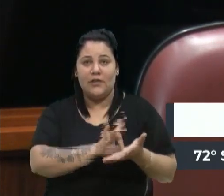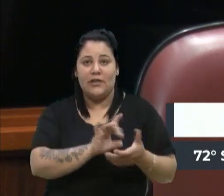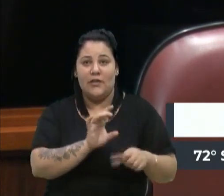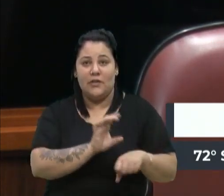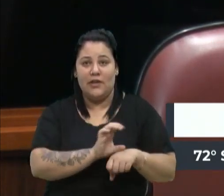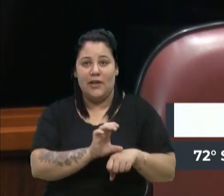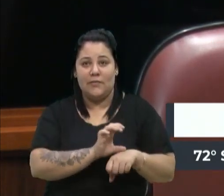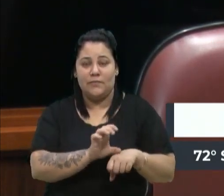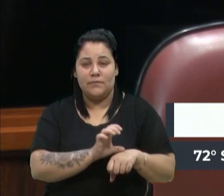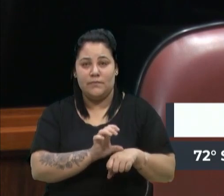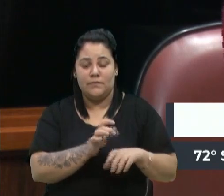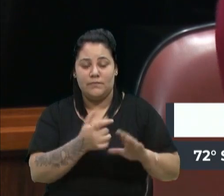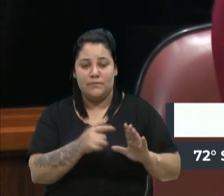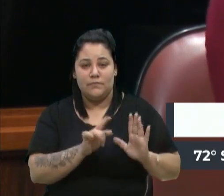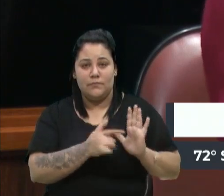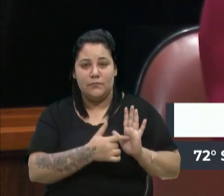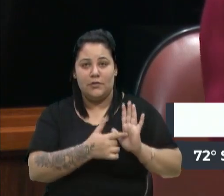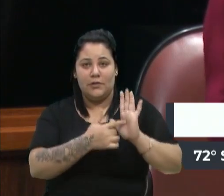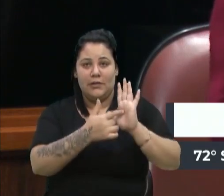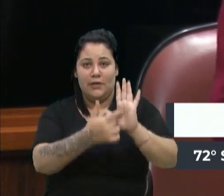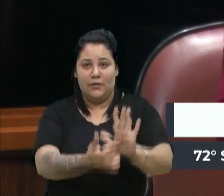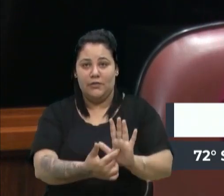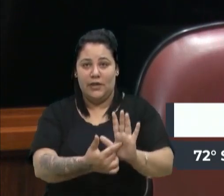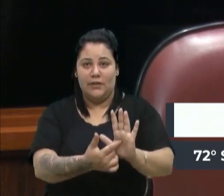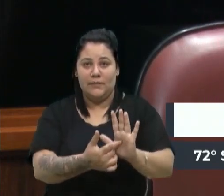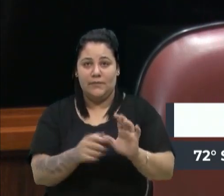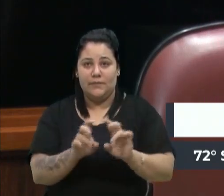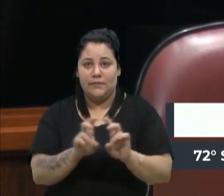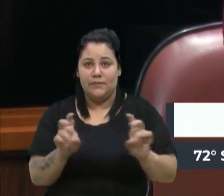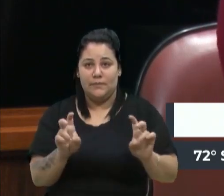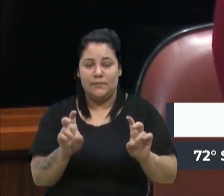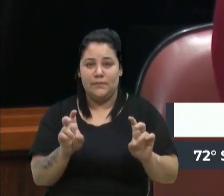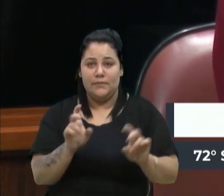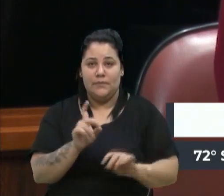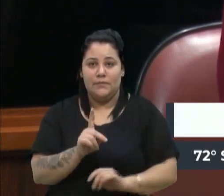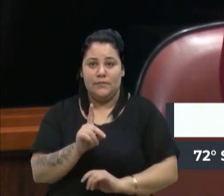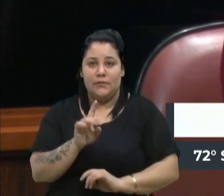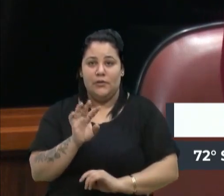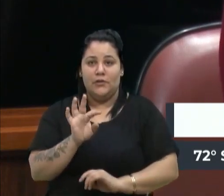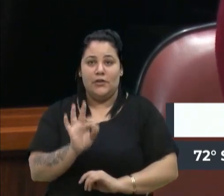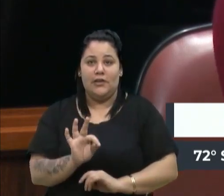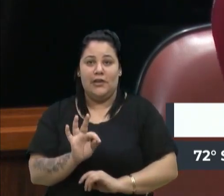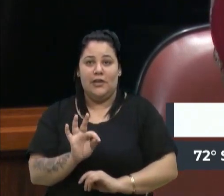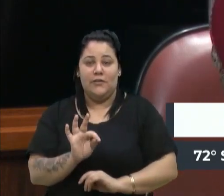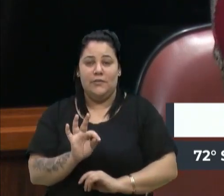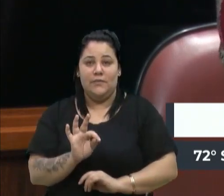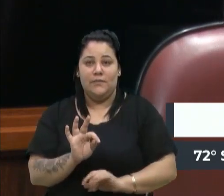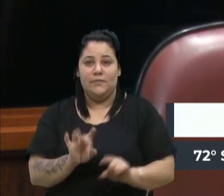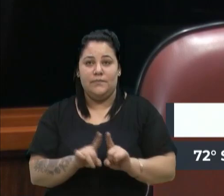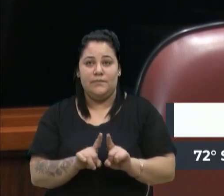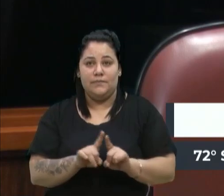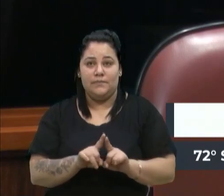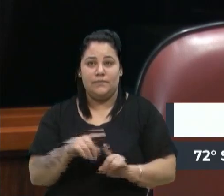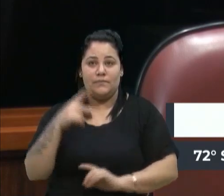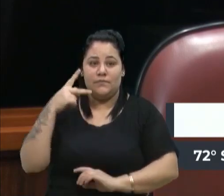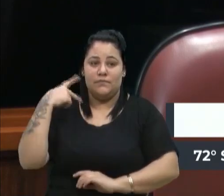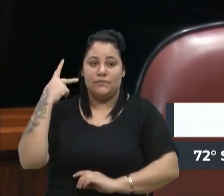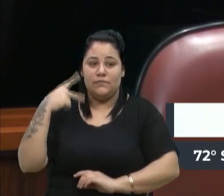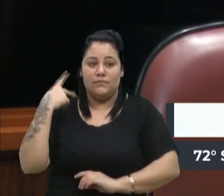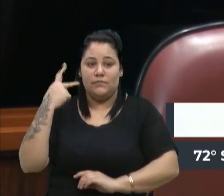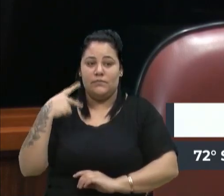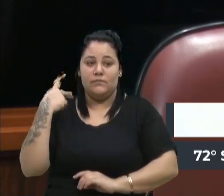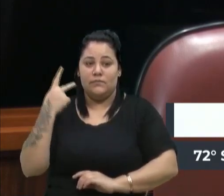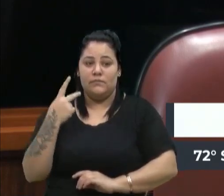foi apresentada pela bancada do PT, com o vereador Fiuza, com o vereador